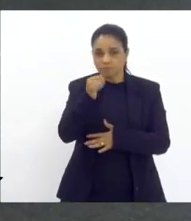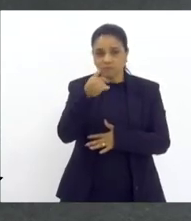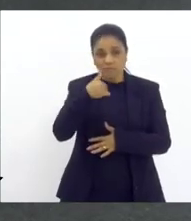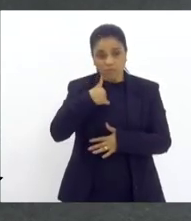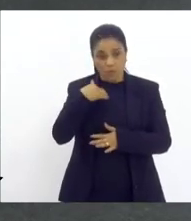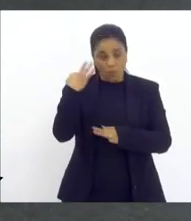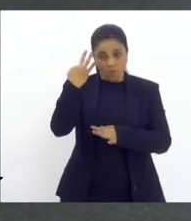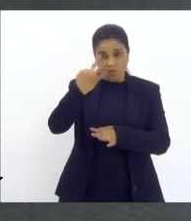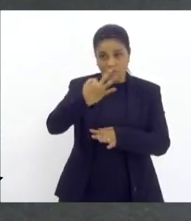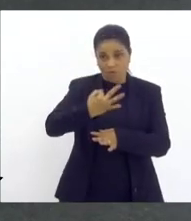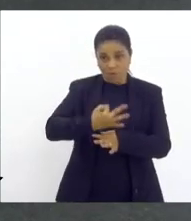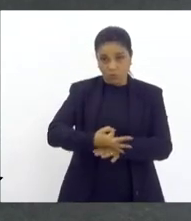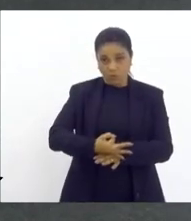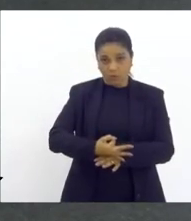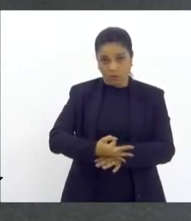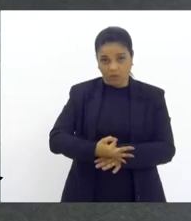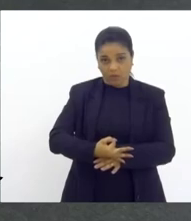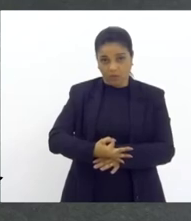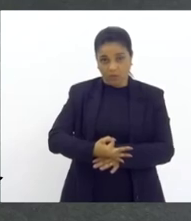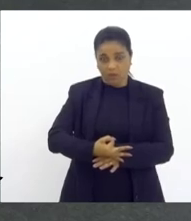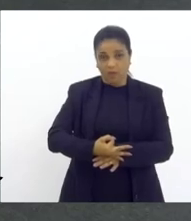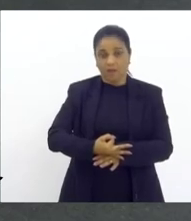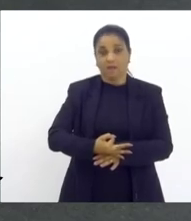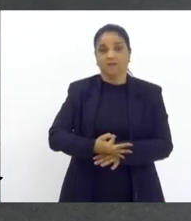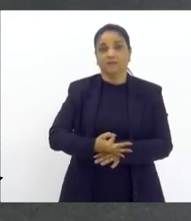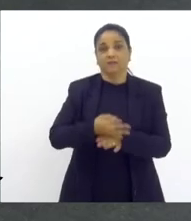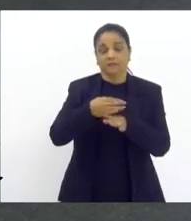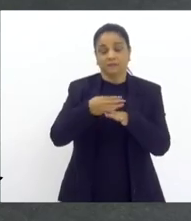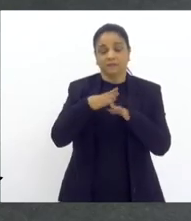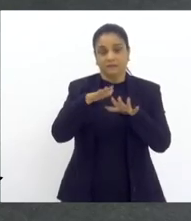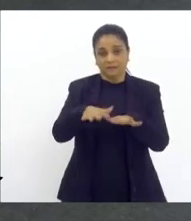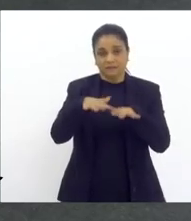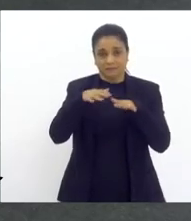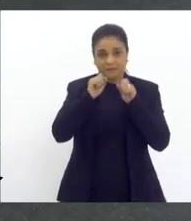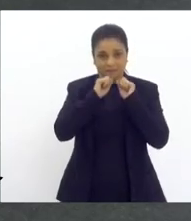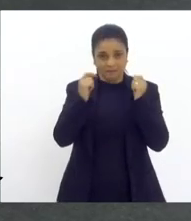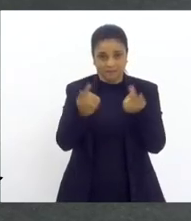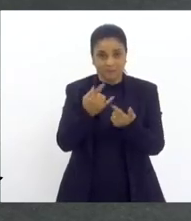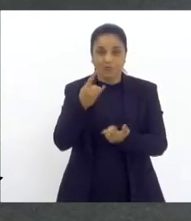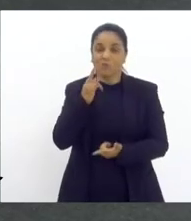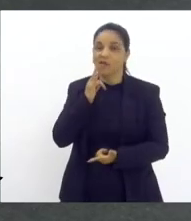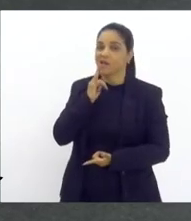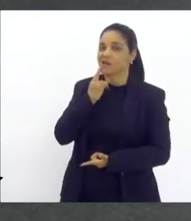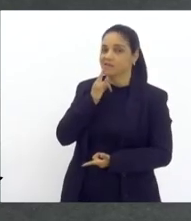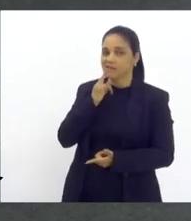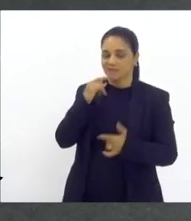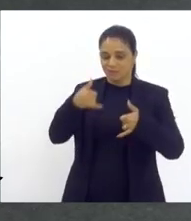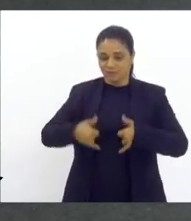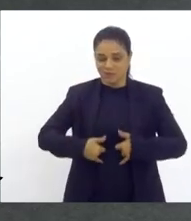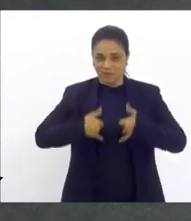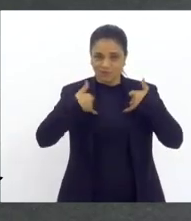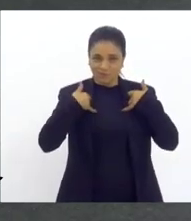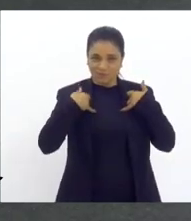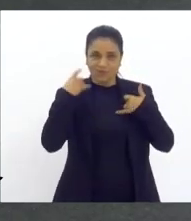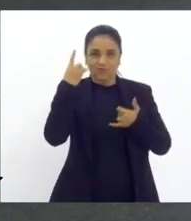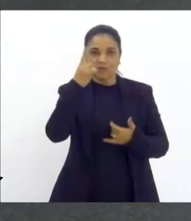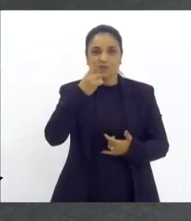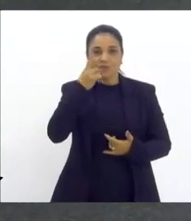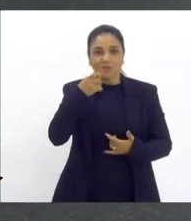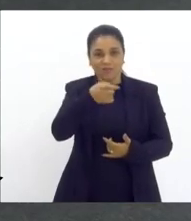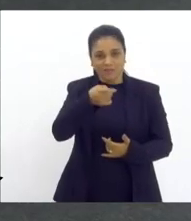faltado a sessão plenária para tomar cachaça no aniversário do ex deputado Marcelo